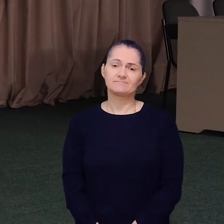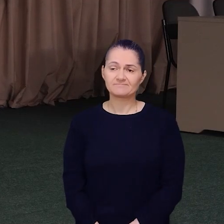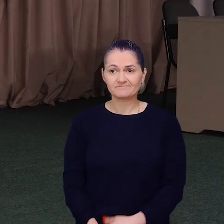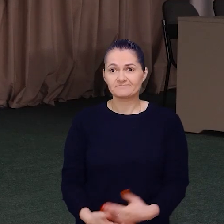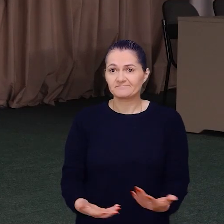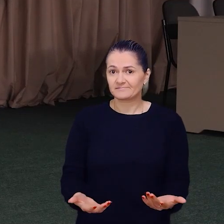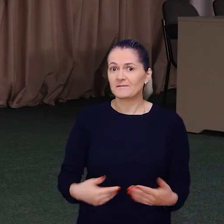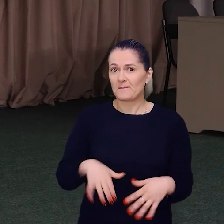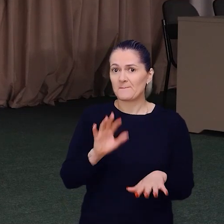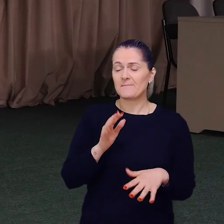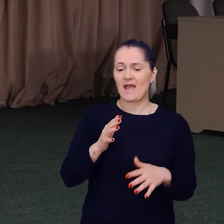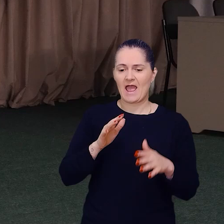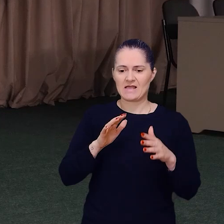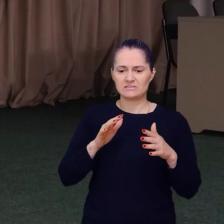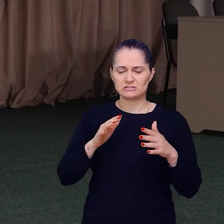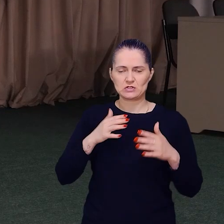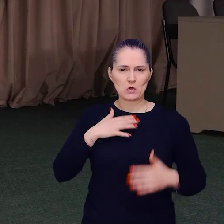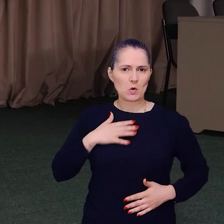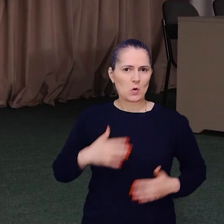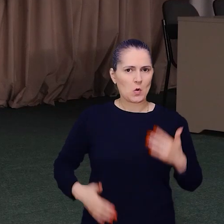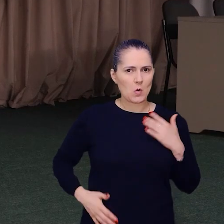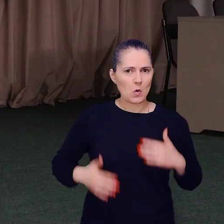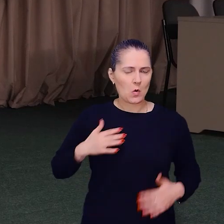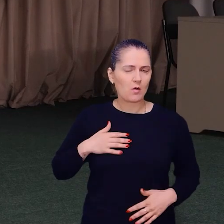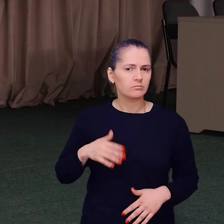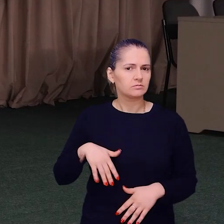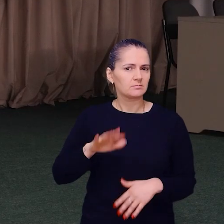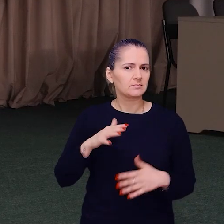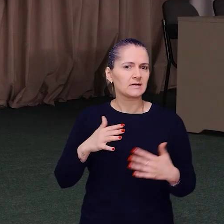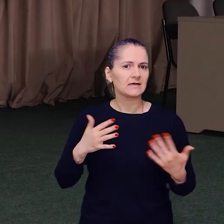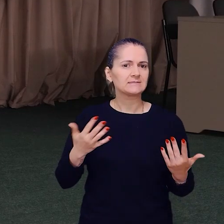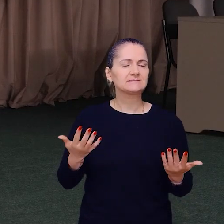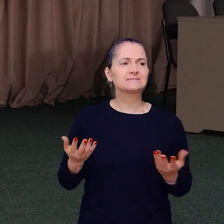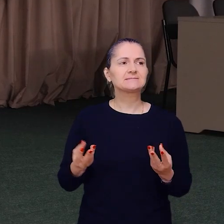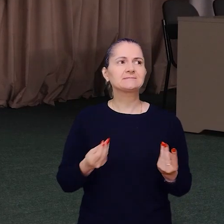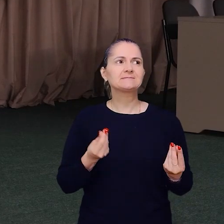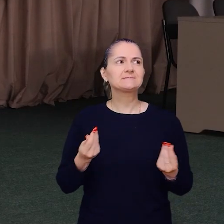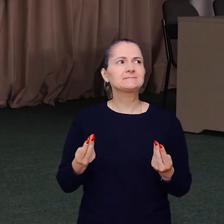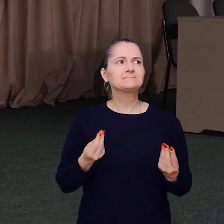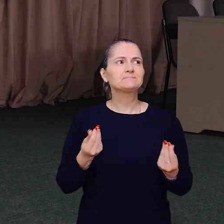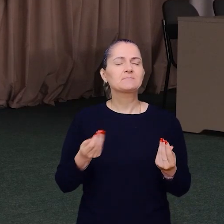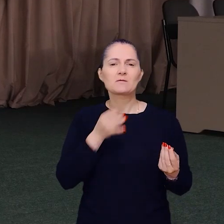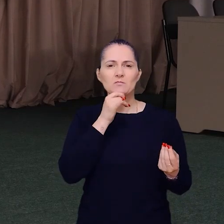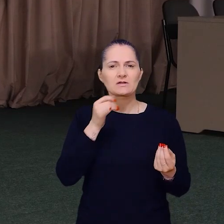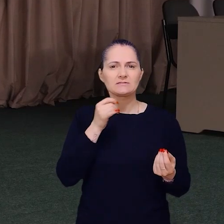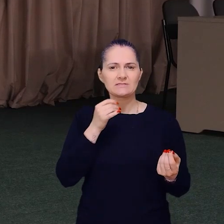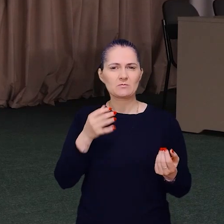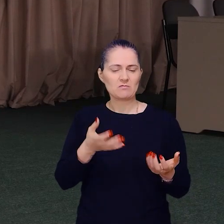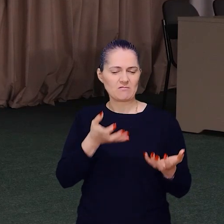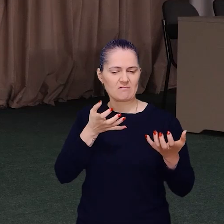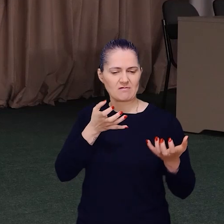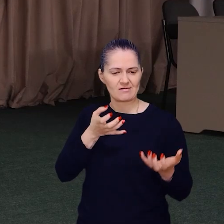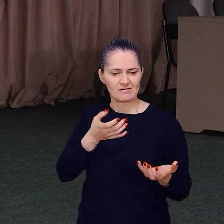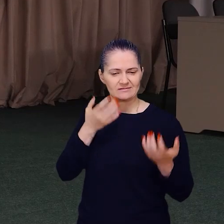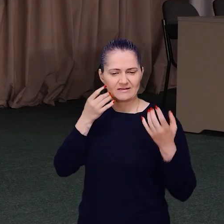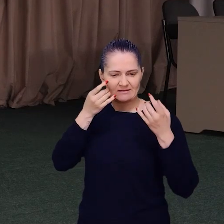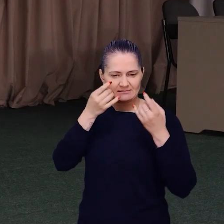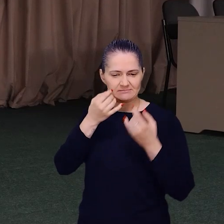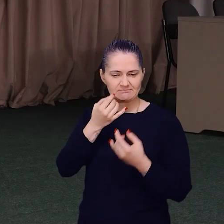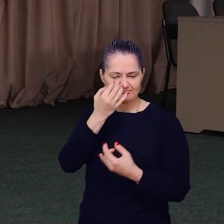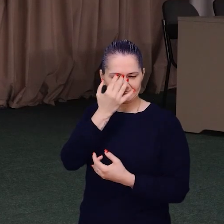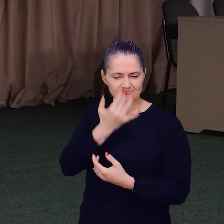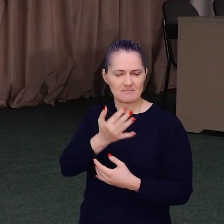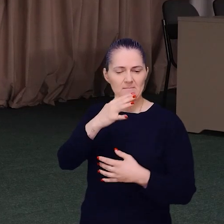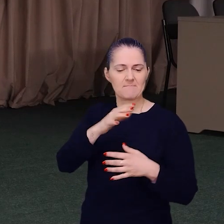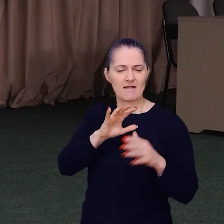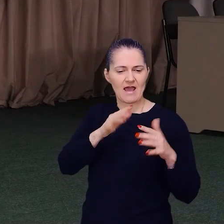assim, com corpos mais, digamos assim, cobiçados, né,